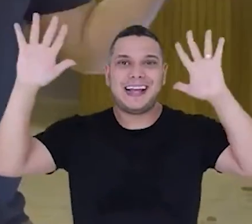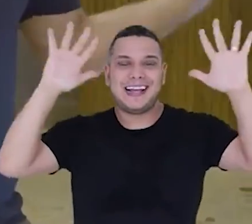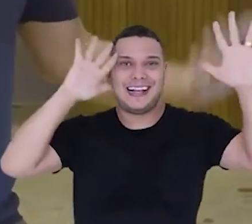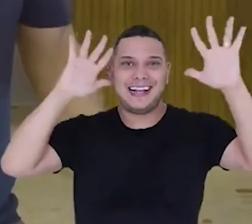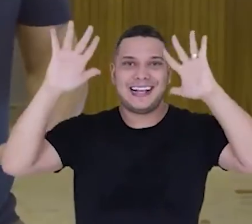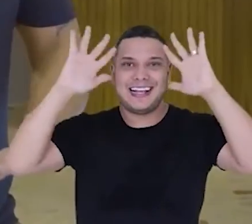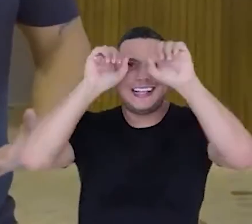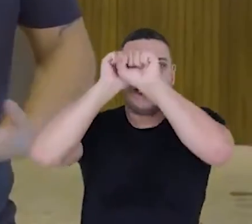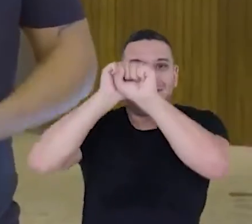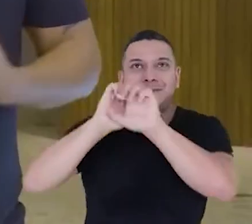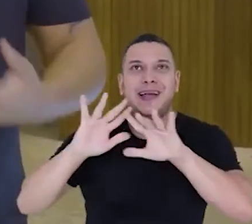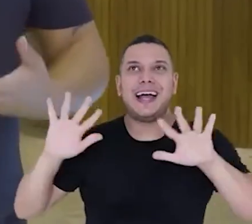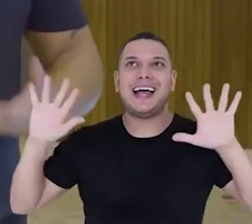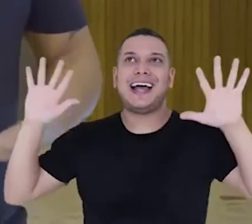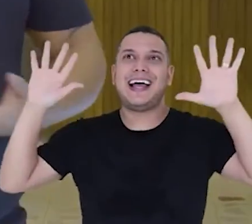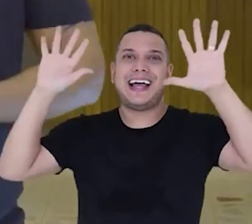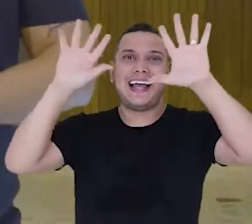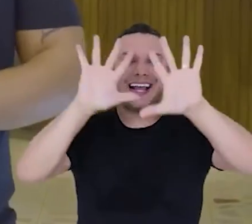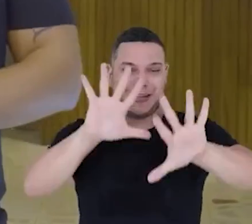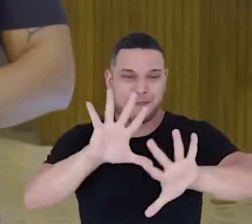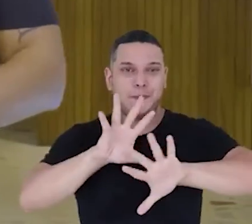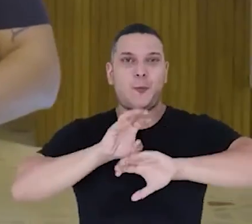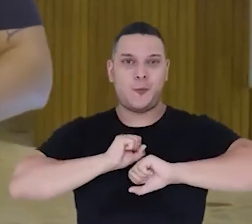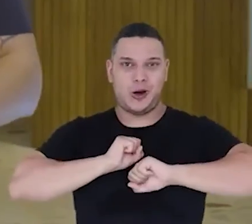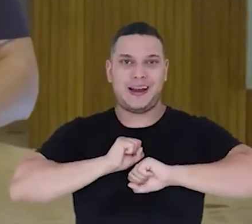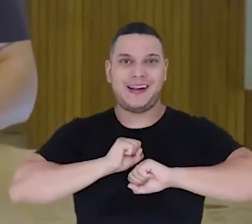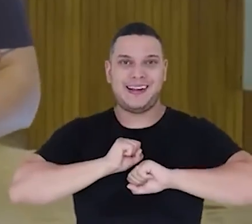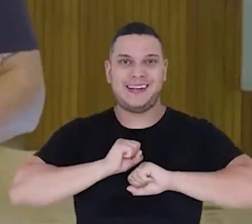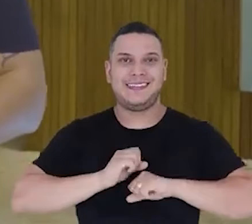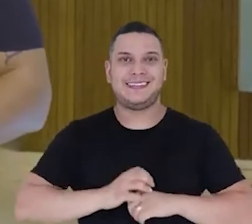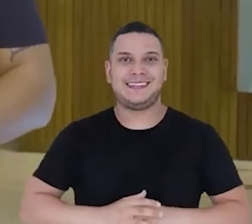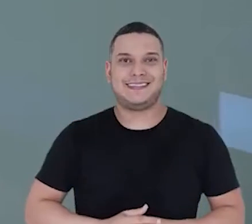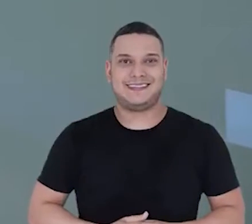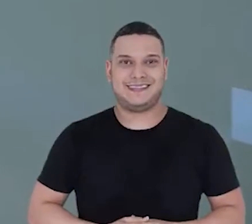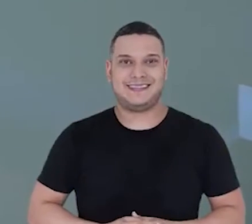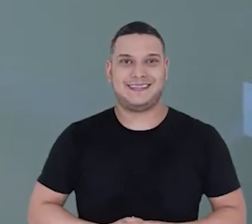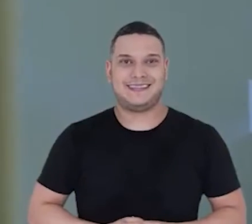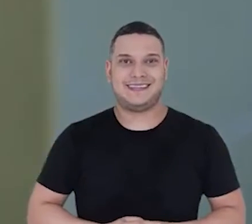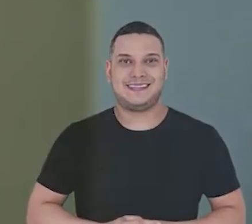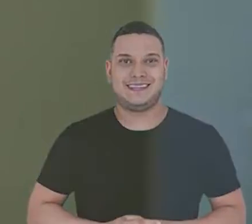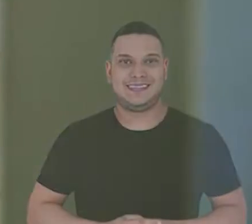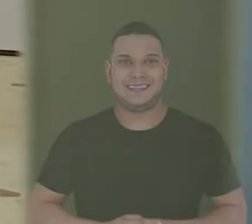aumentar de tamanho, cada vez que ela faz parte da experiência de alguém.